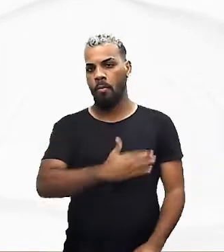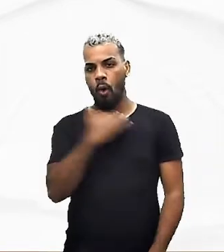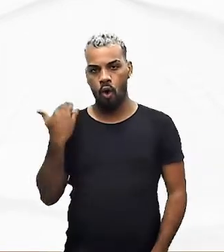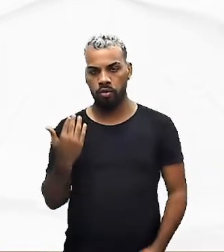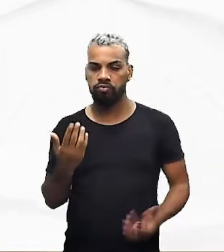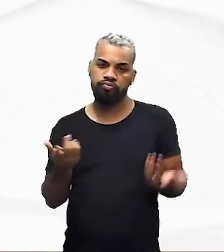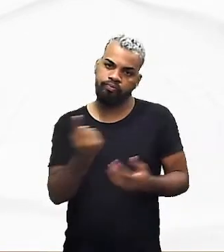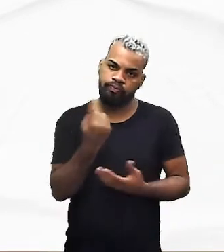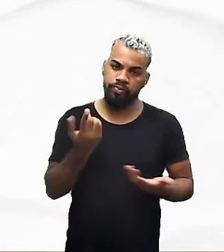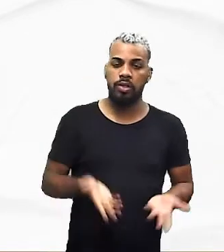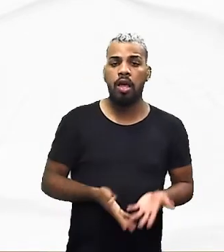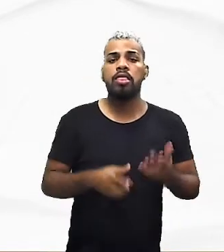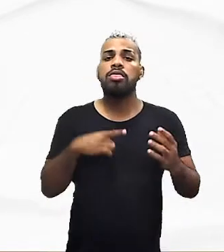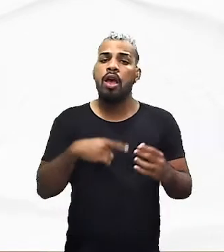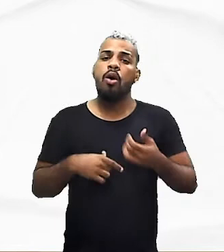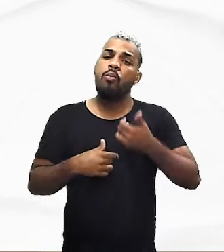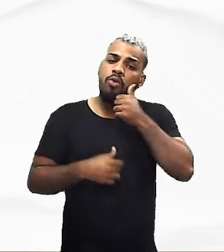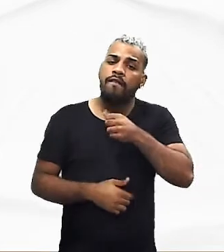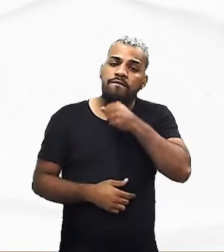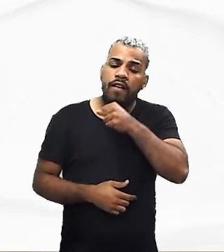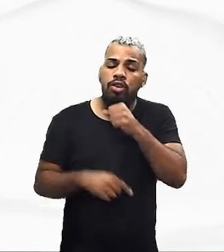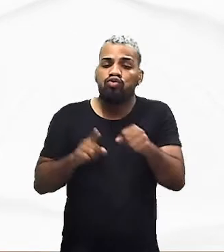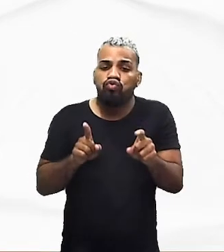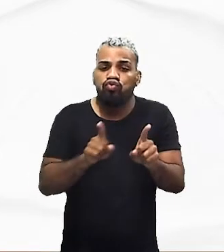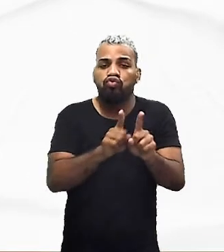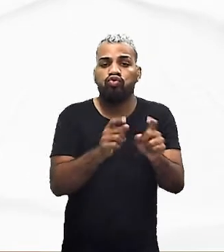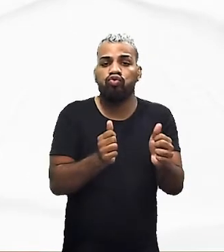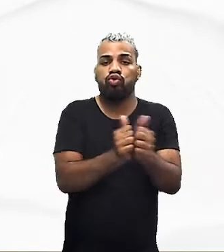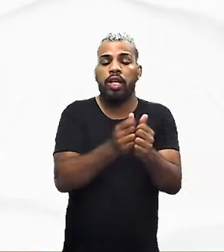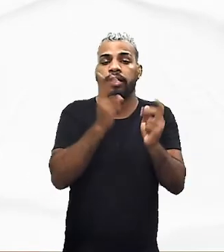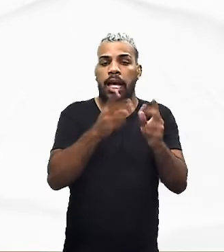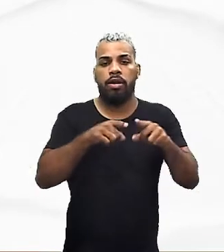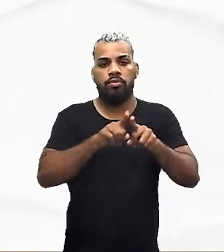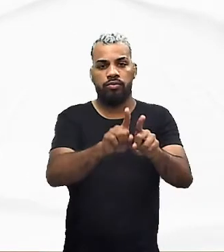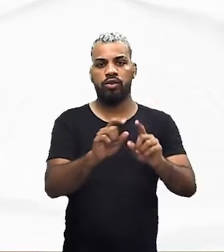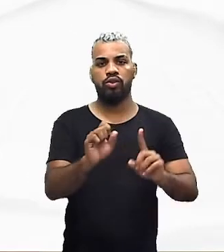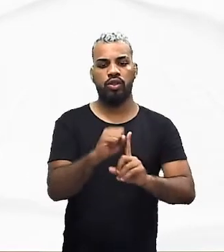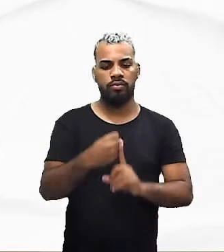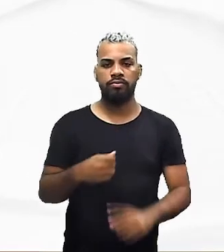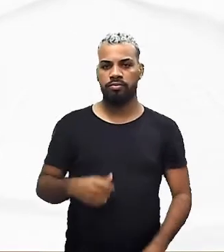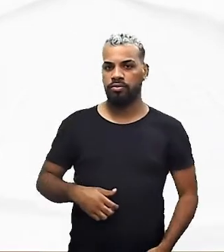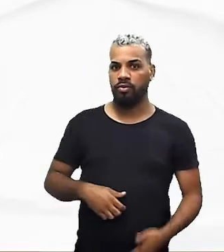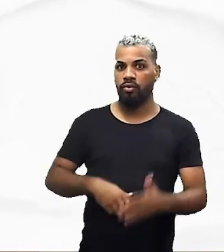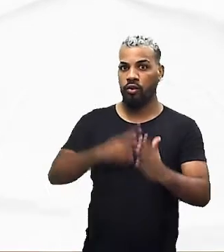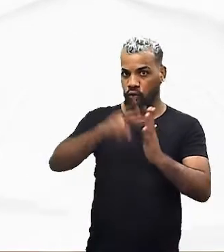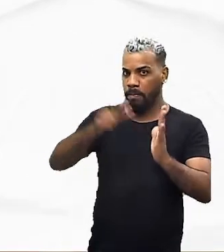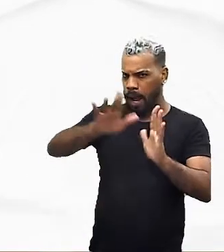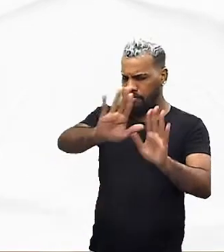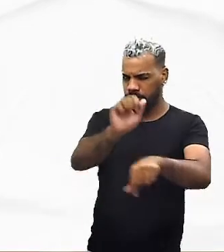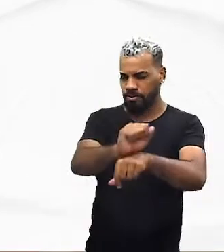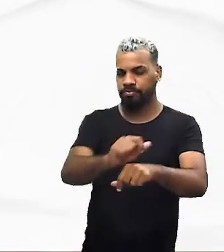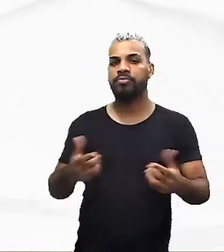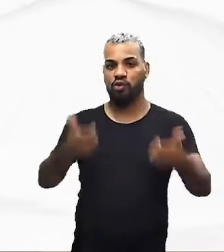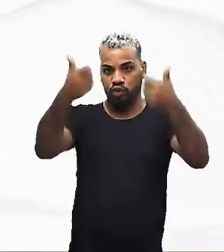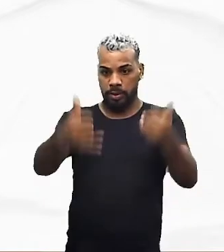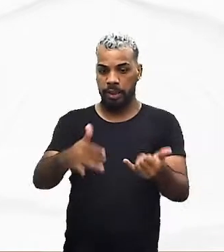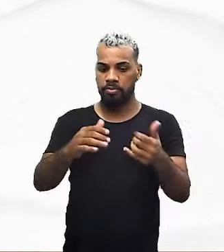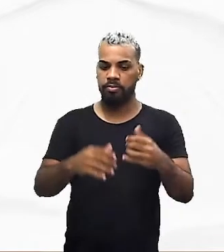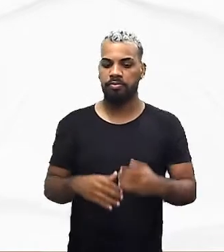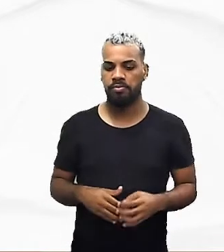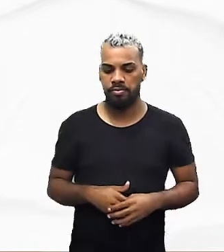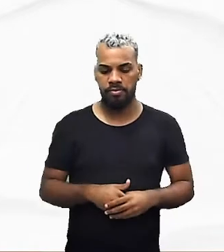Firmina Mascarenhas, que sempre a acompanhava na sociedade. Vou ler mais ainda, mas veja bem. Você tem aí, minha